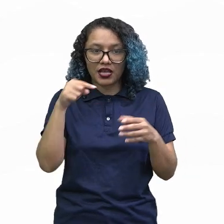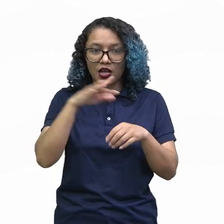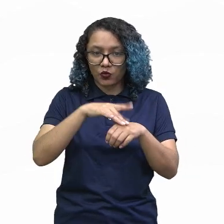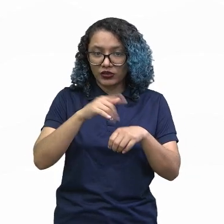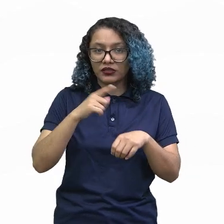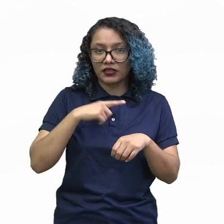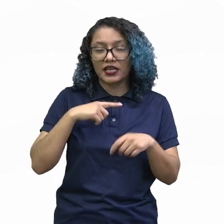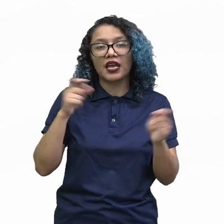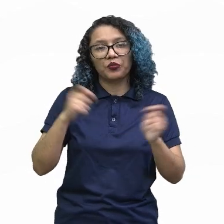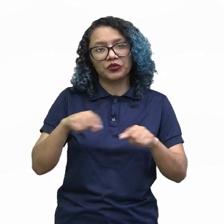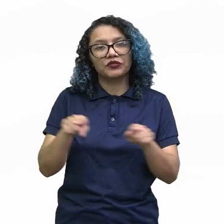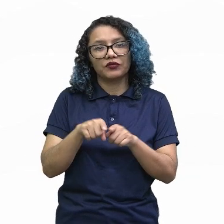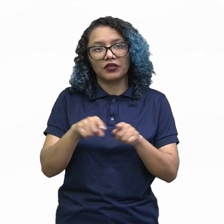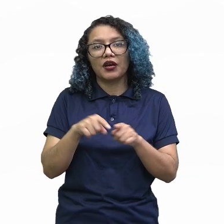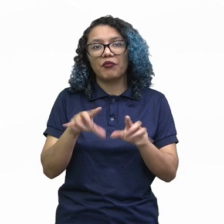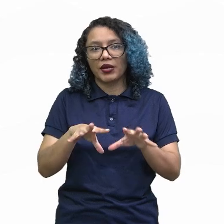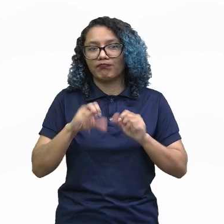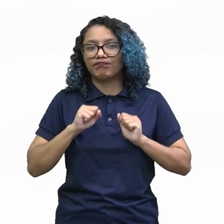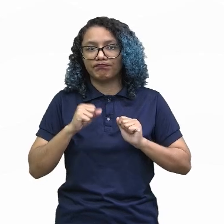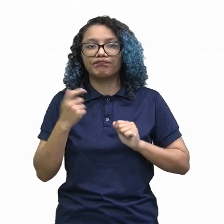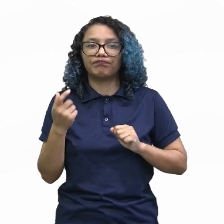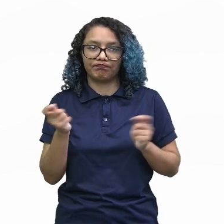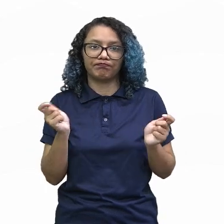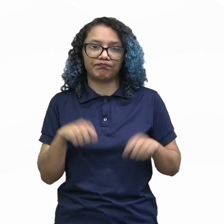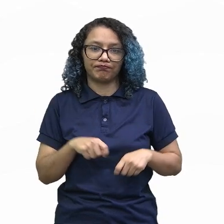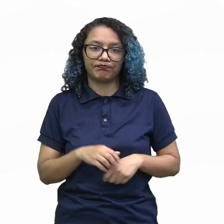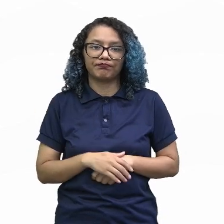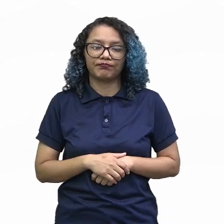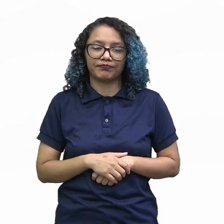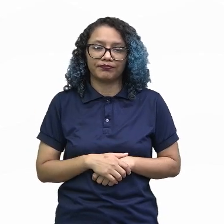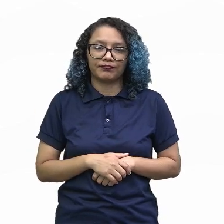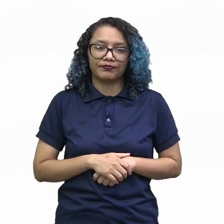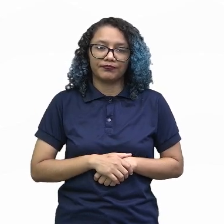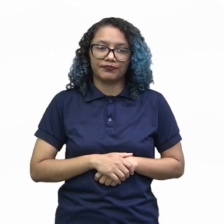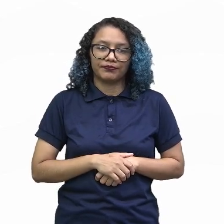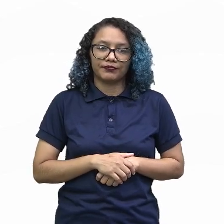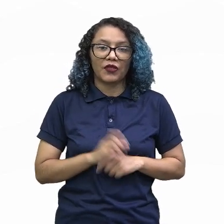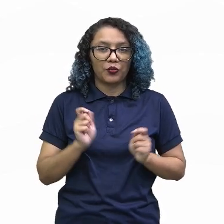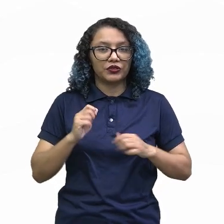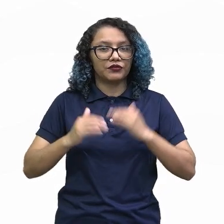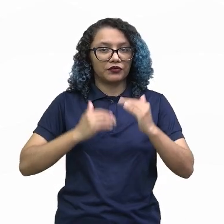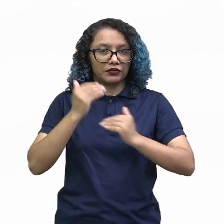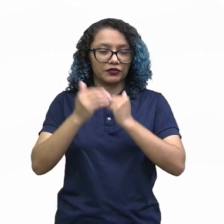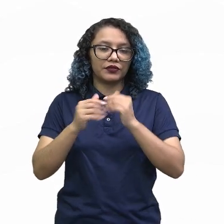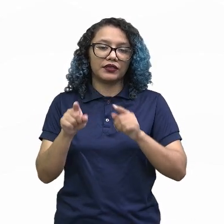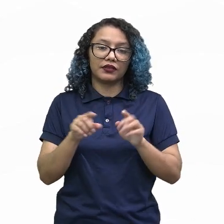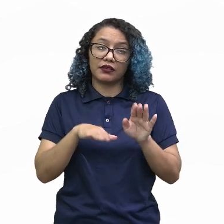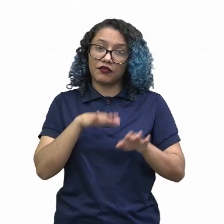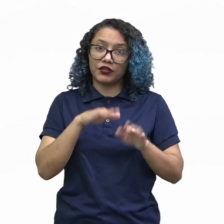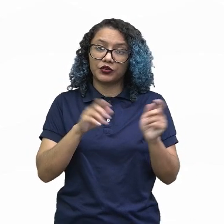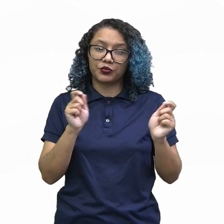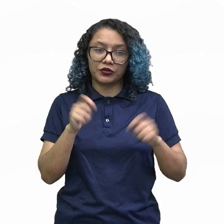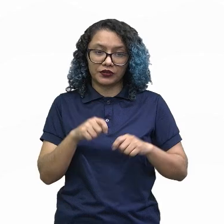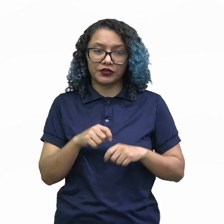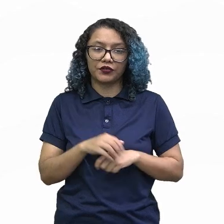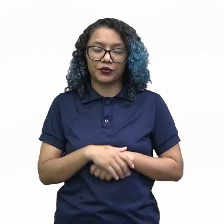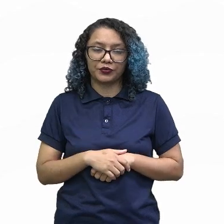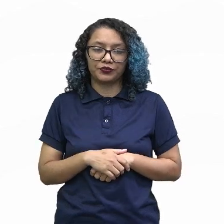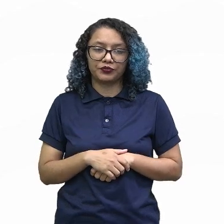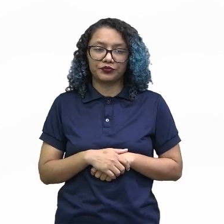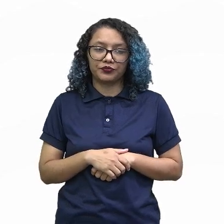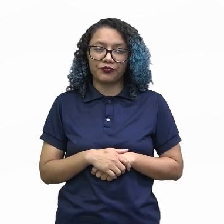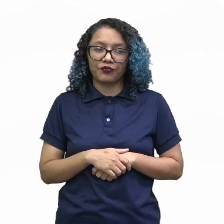aumentar essa predisposição, né? Então, se tem alguém na família, pode ser, né, que esse fator genético